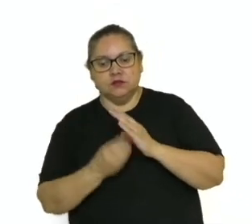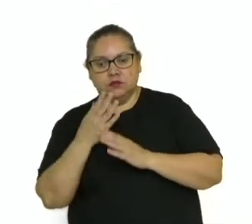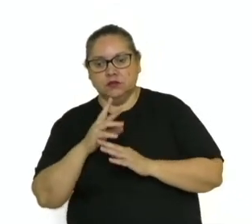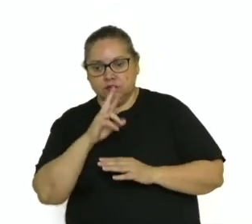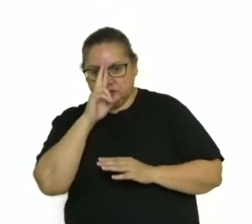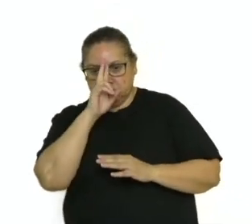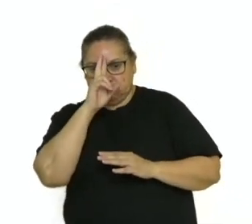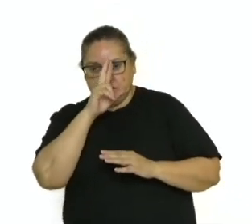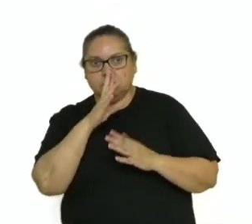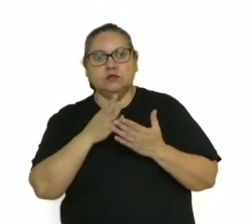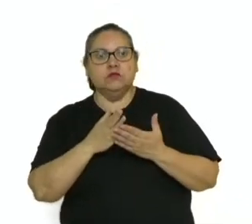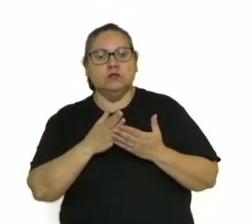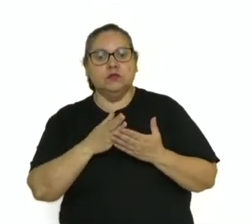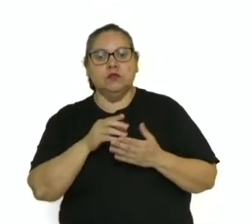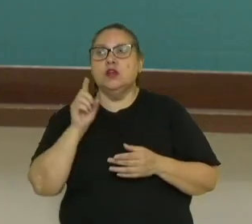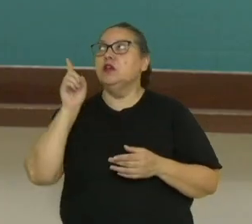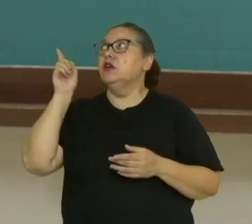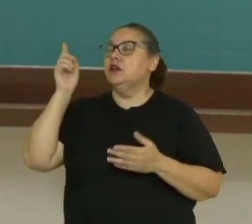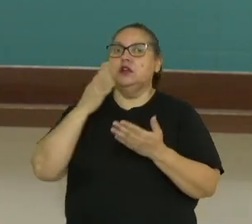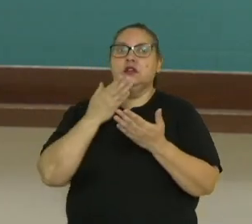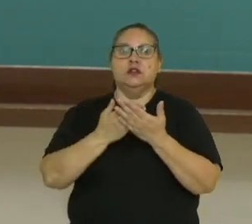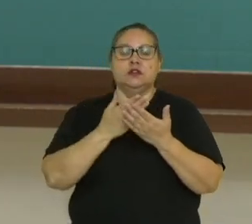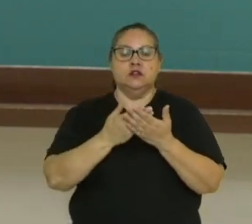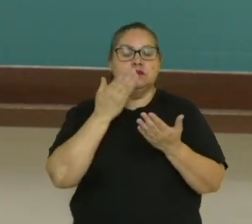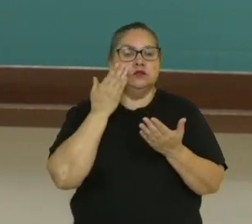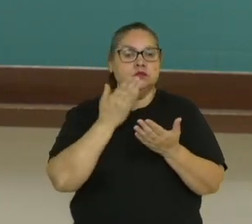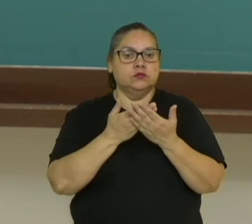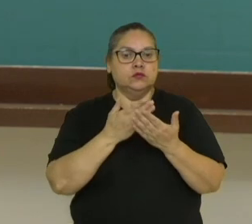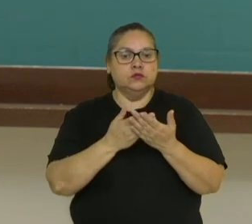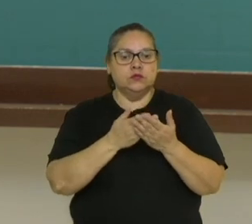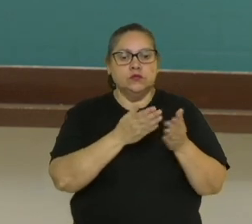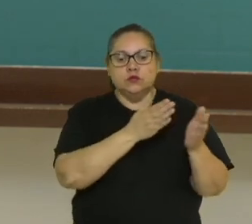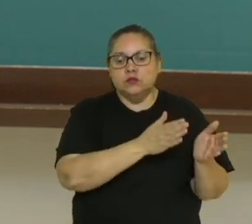dominante. Nessa aula nós estudamos sobre as